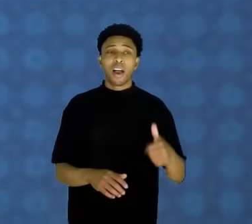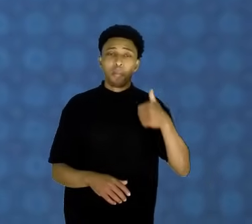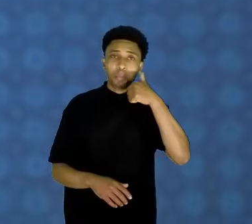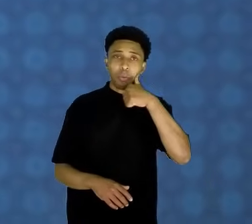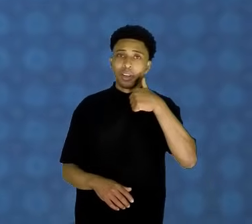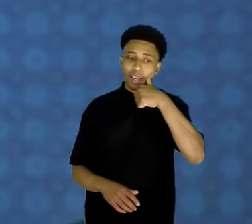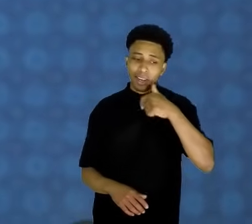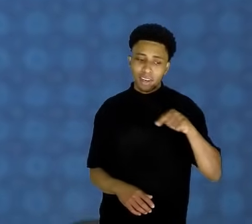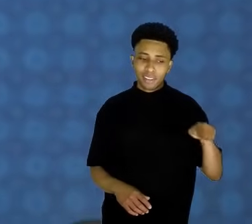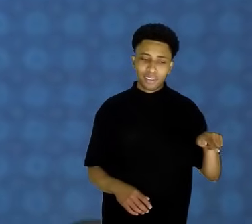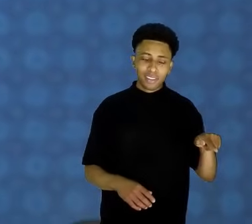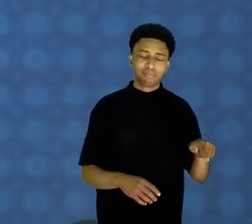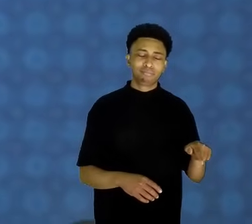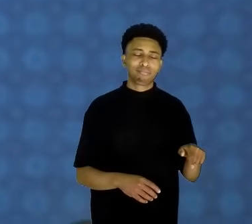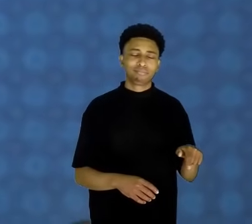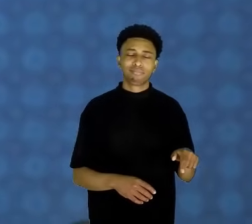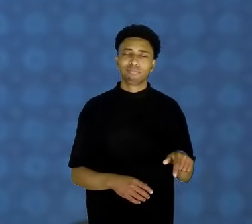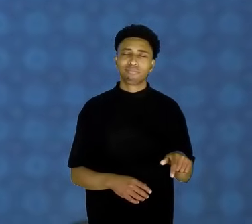Ela disse: